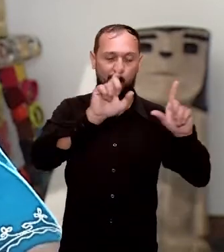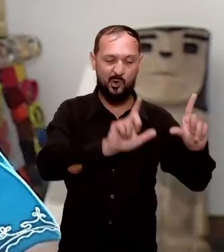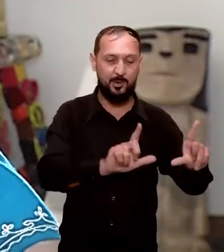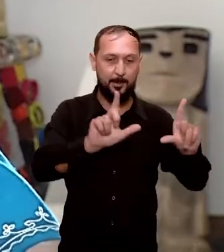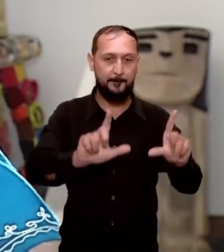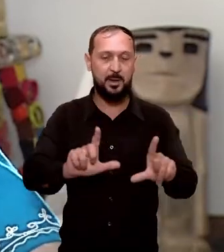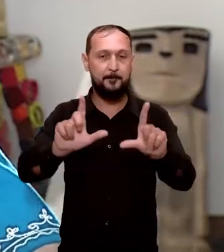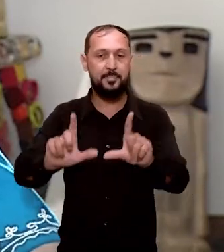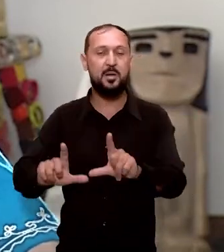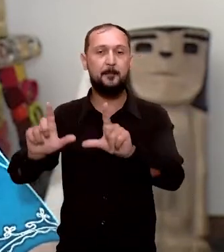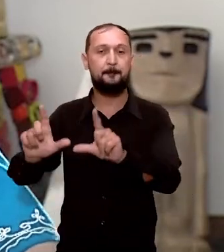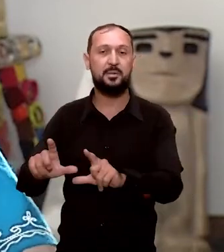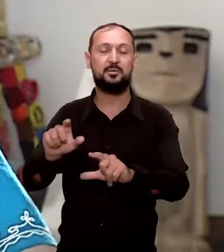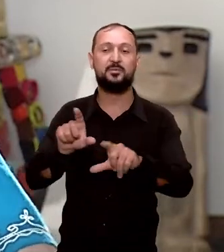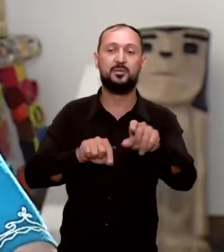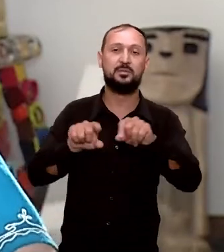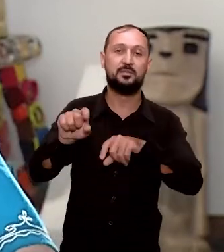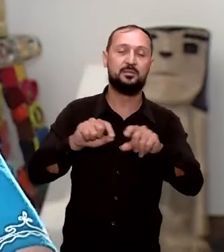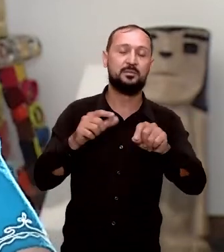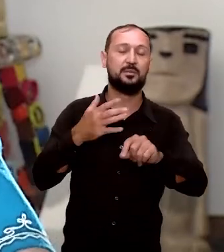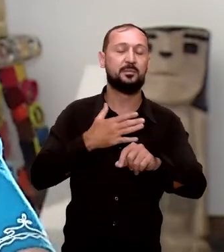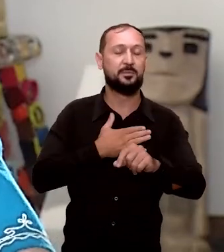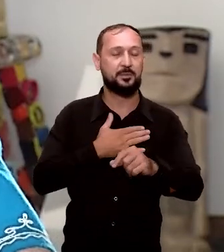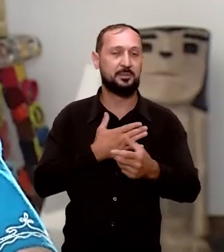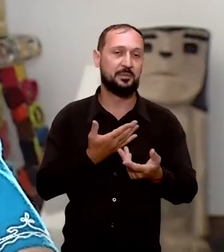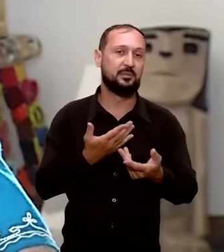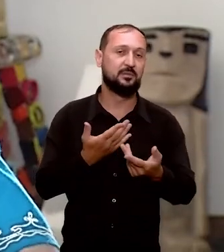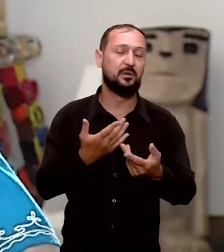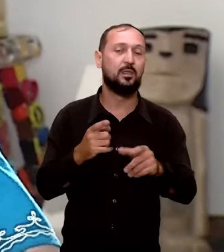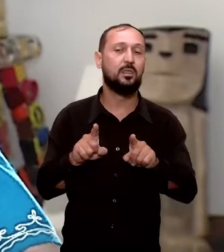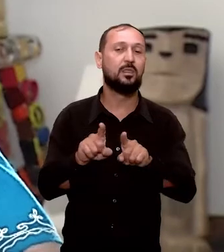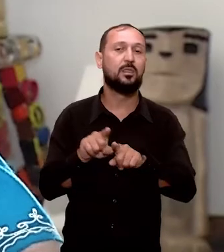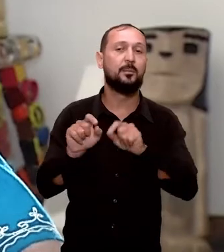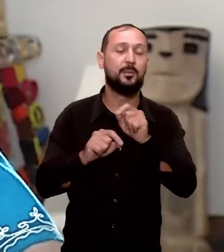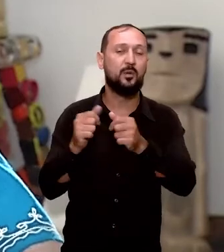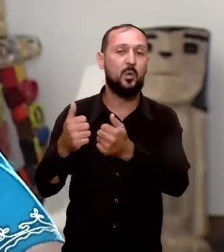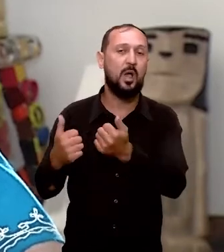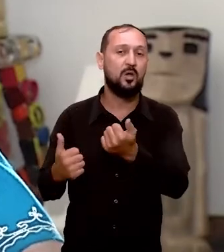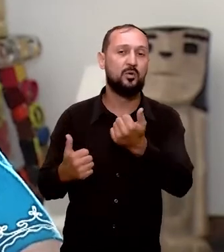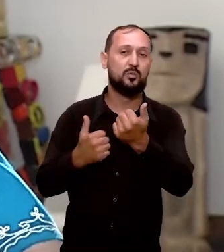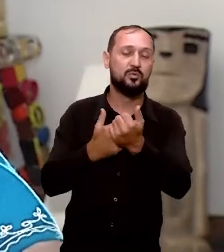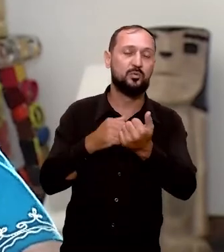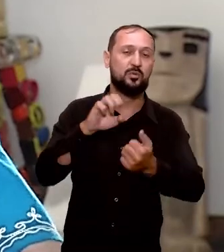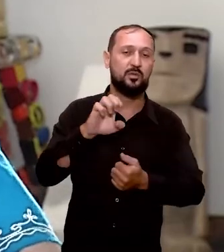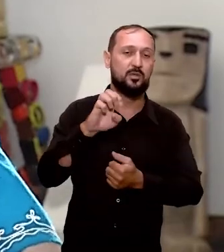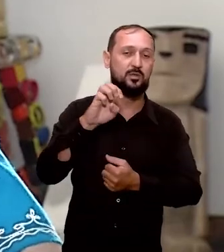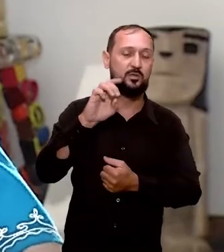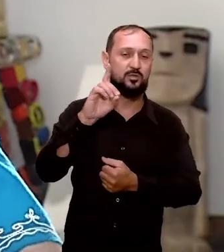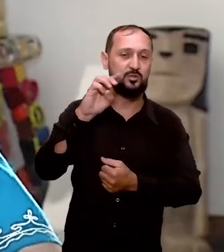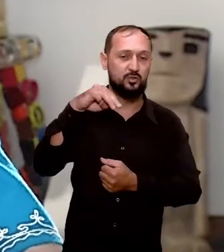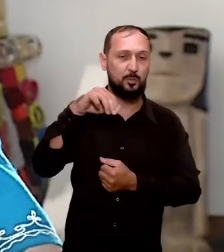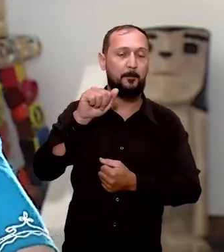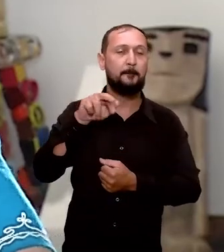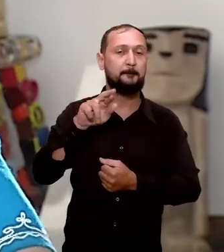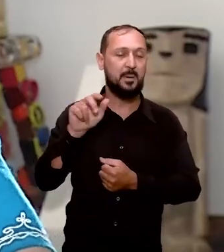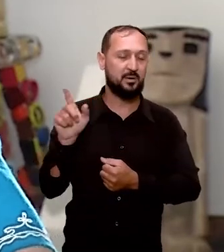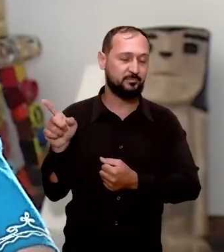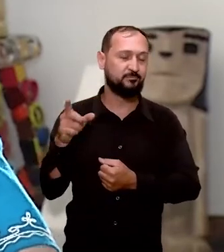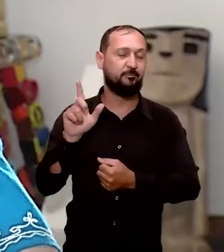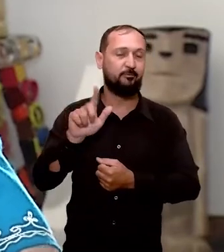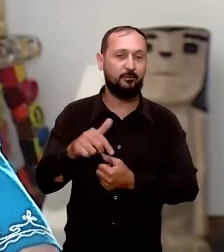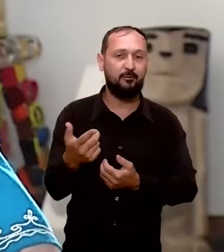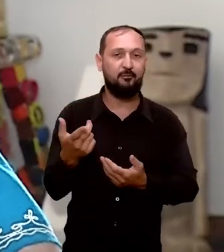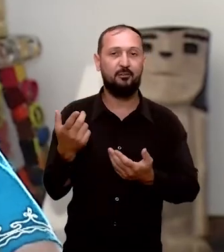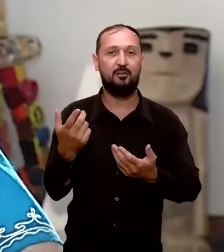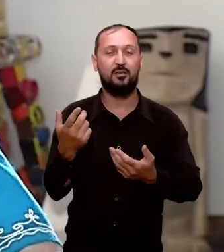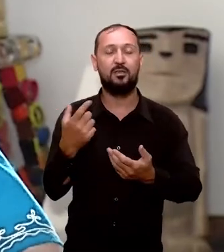de 18 obras, né? Que eram as obras que foram selecionadas por mim e também com o auxílio do